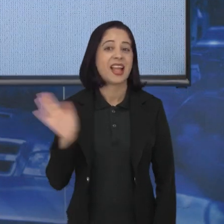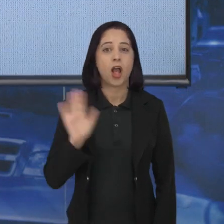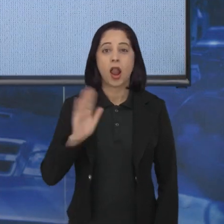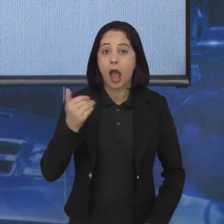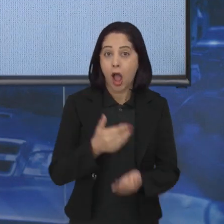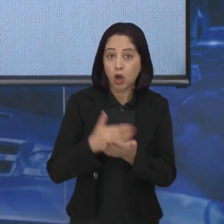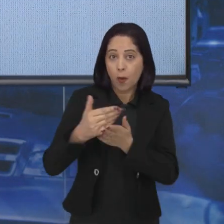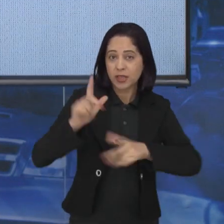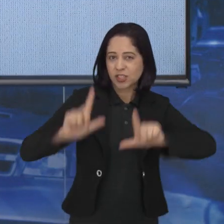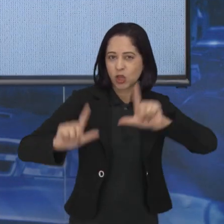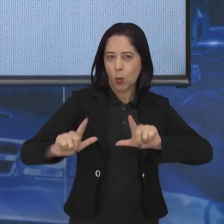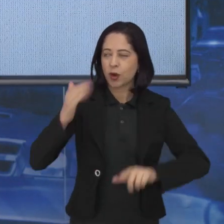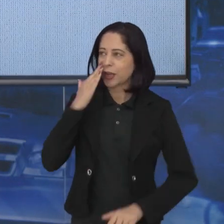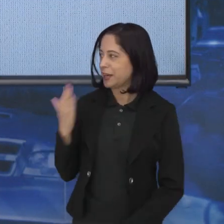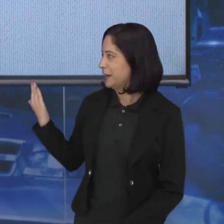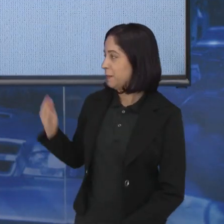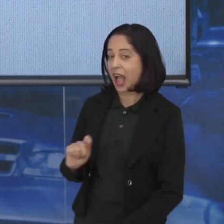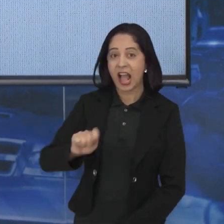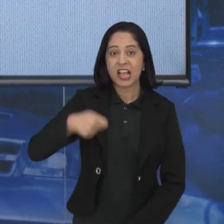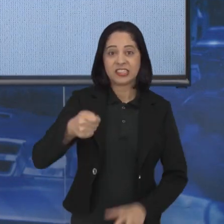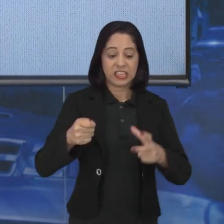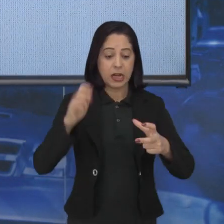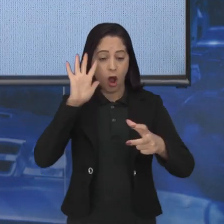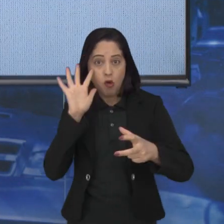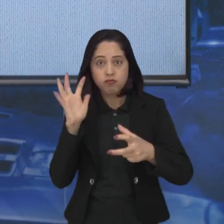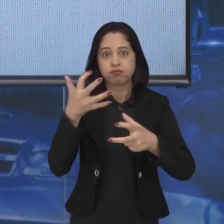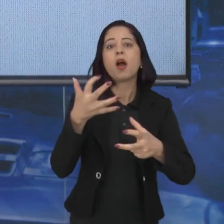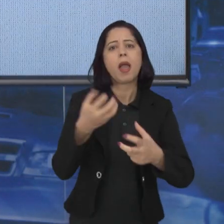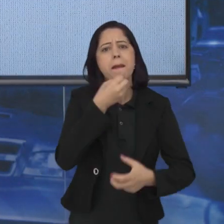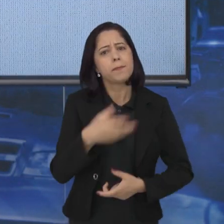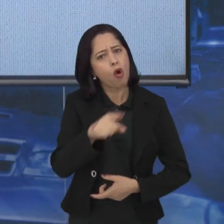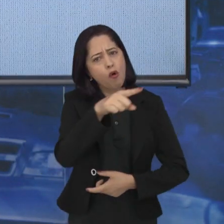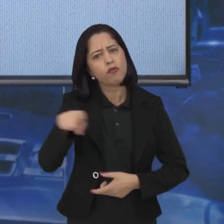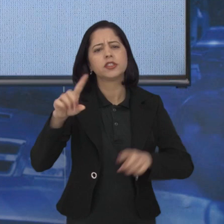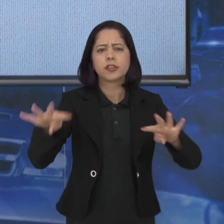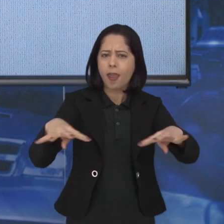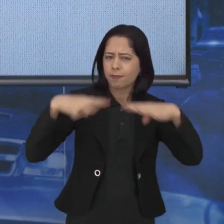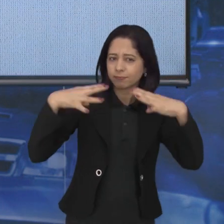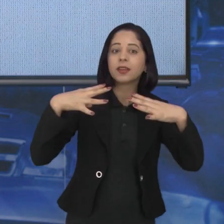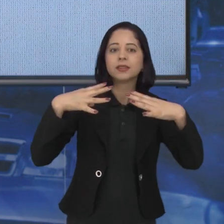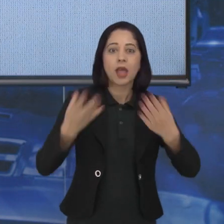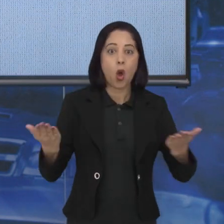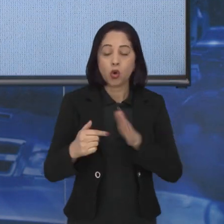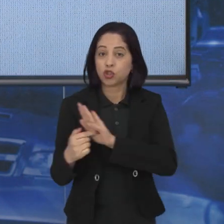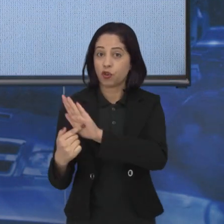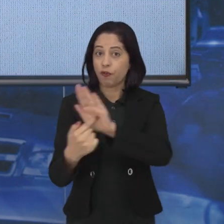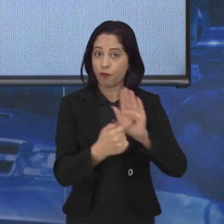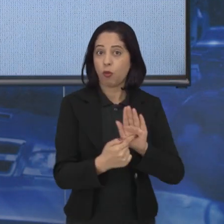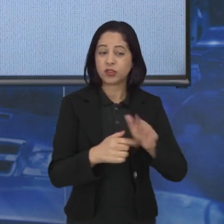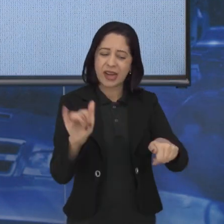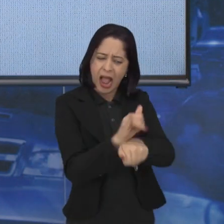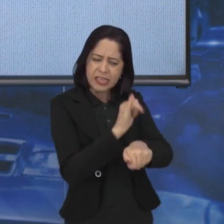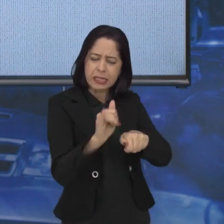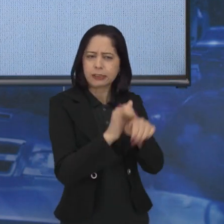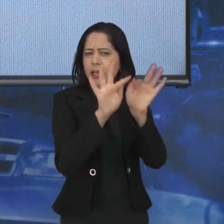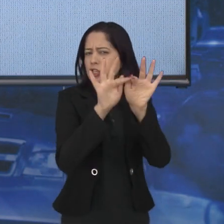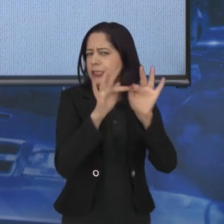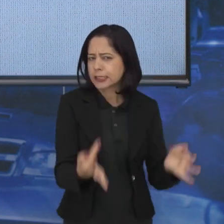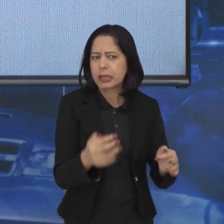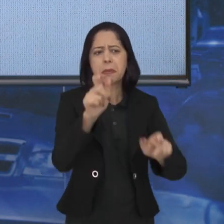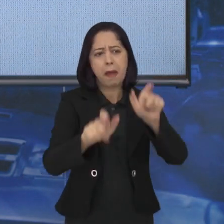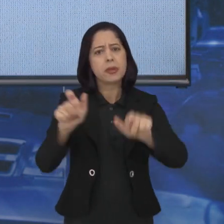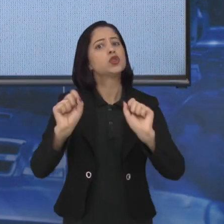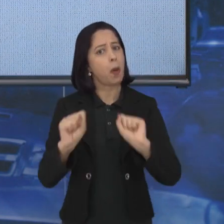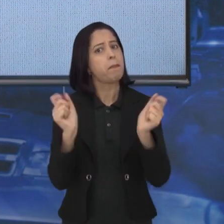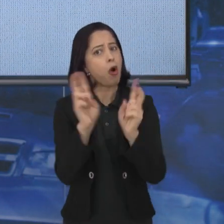Olá, começa agora mais um Ação Parlamentar. Que bom que você está aqui com a gente. Hoje vamos apresentar uma ferramenta simples de ser